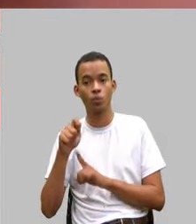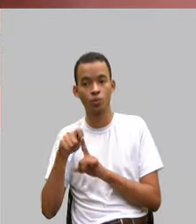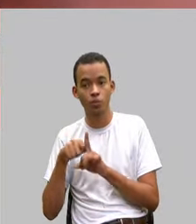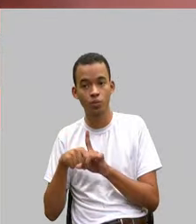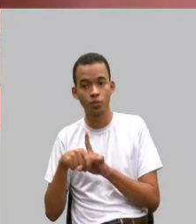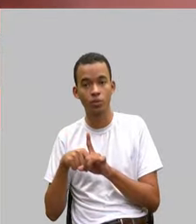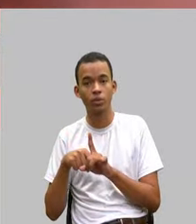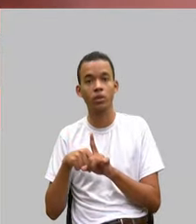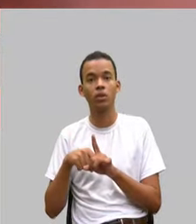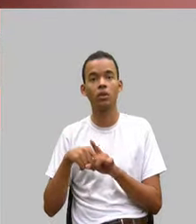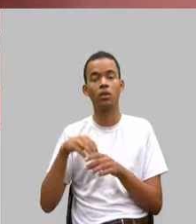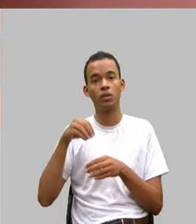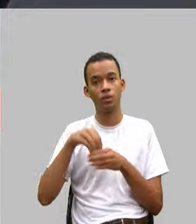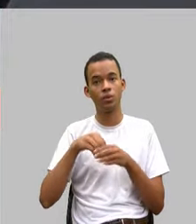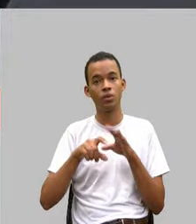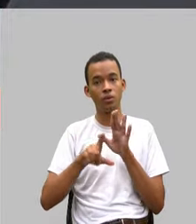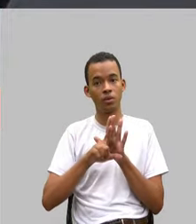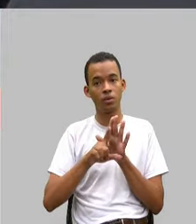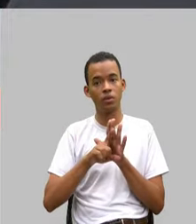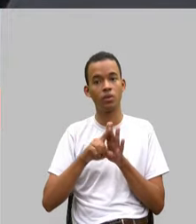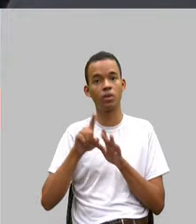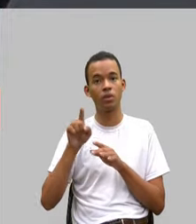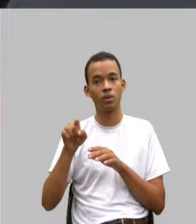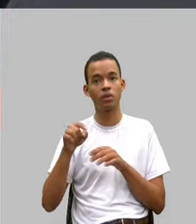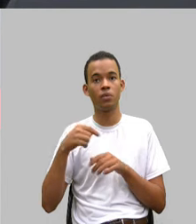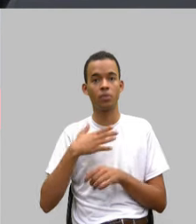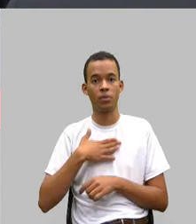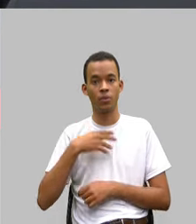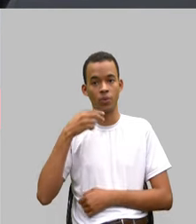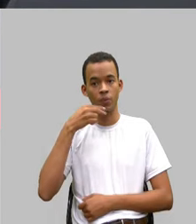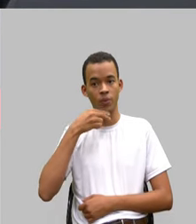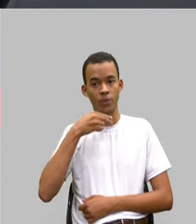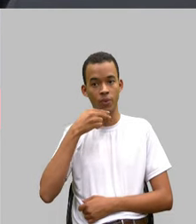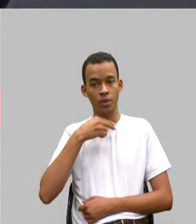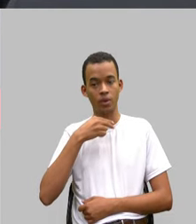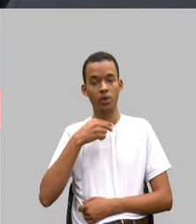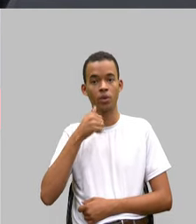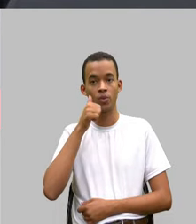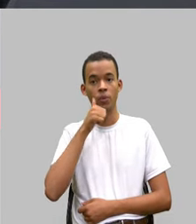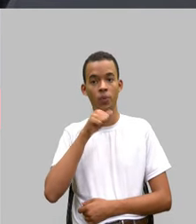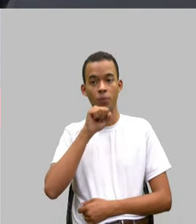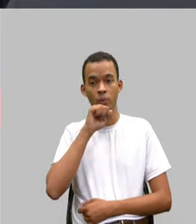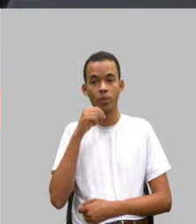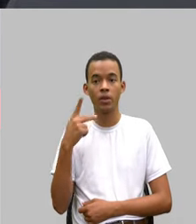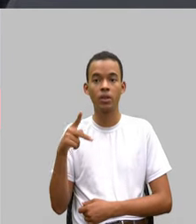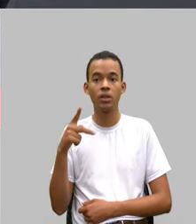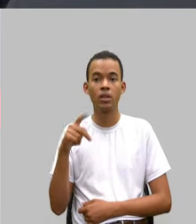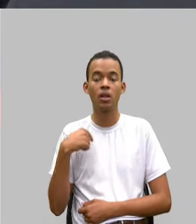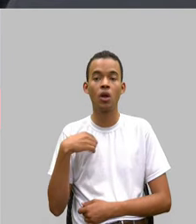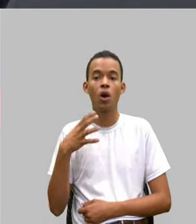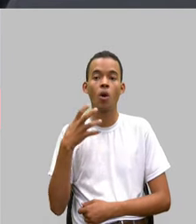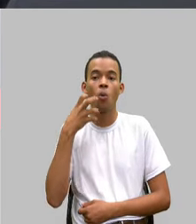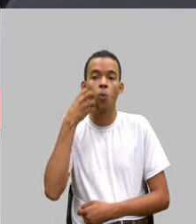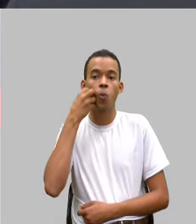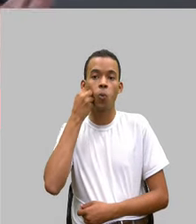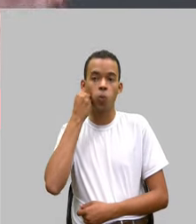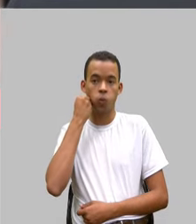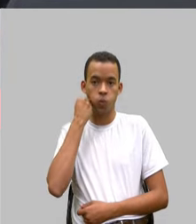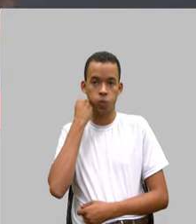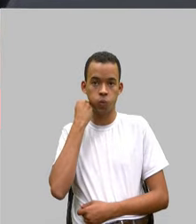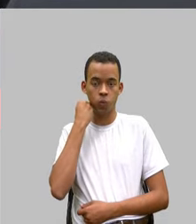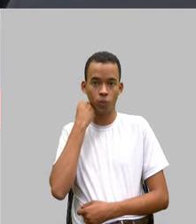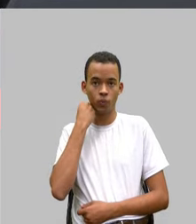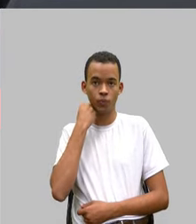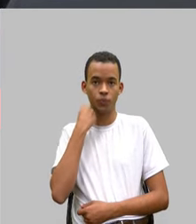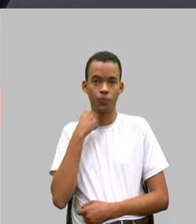neto porque eu adotei a mãe do Samuel a mãe do Samuel ela casamento dela